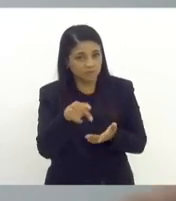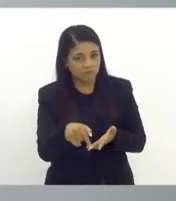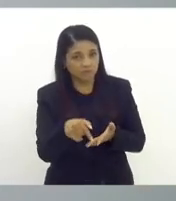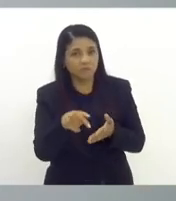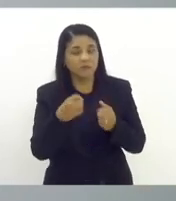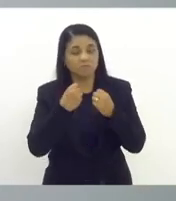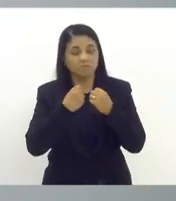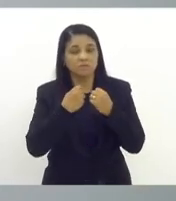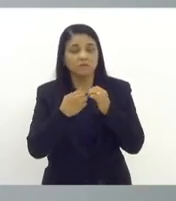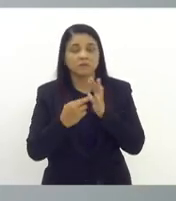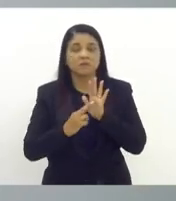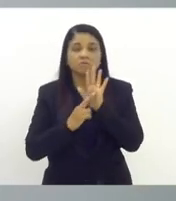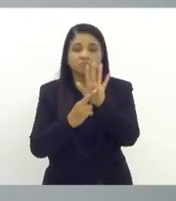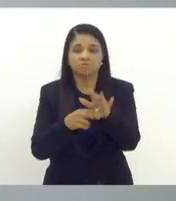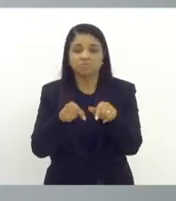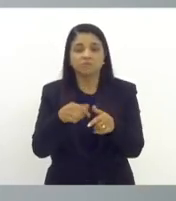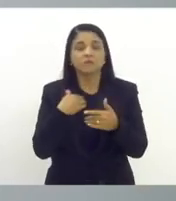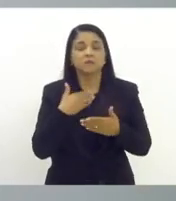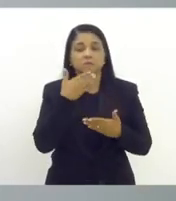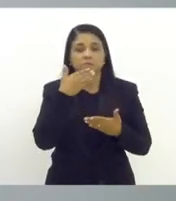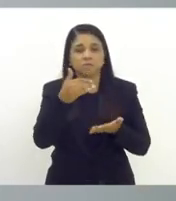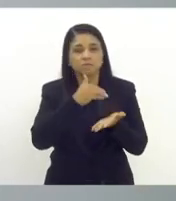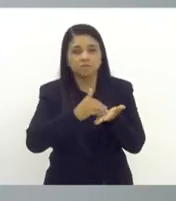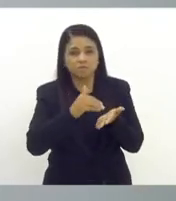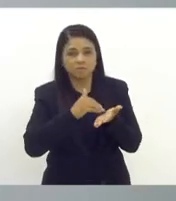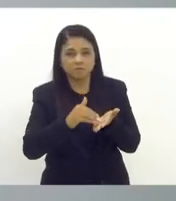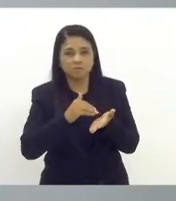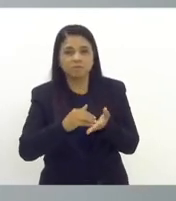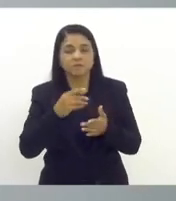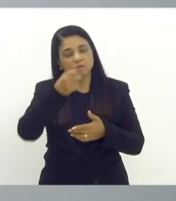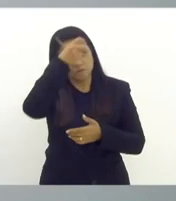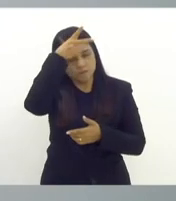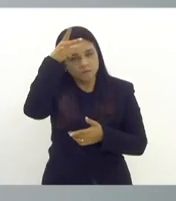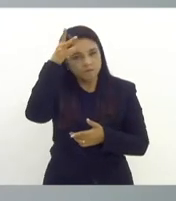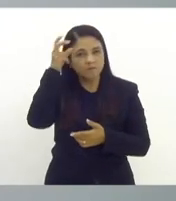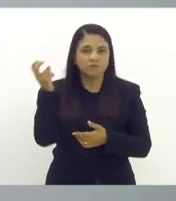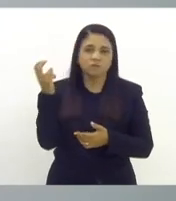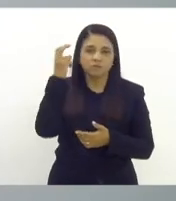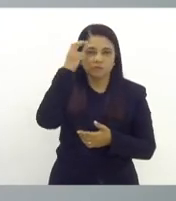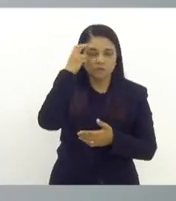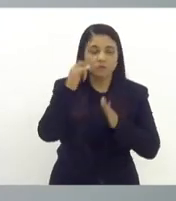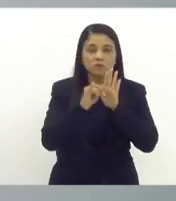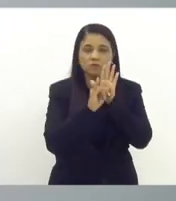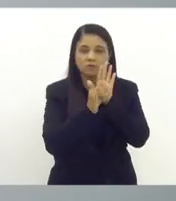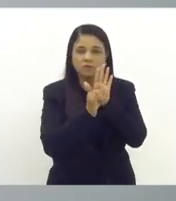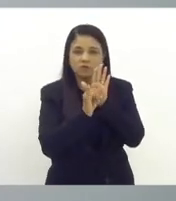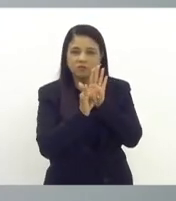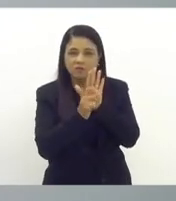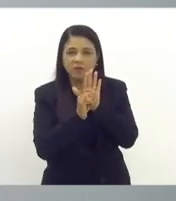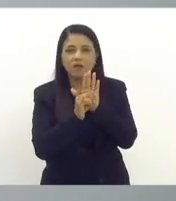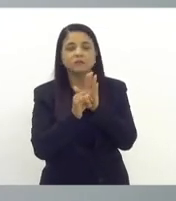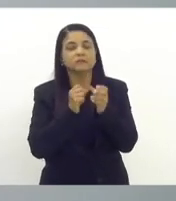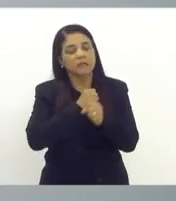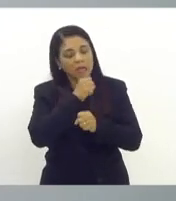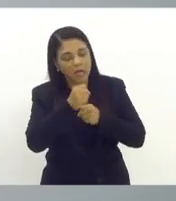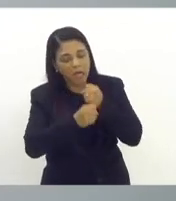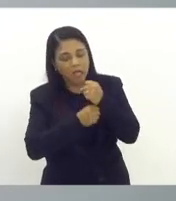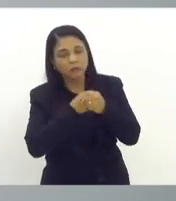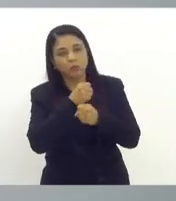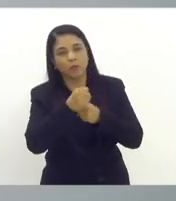solicite a presença da secretaria municipal de cultura para corroborar em relação aos editais que são também anualmente